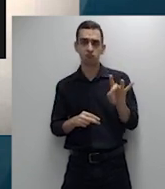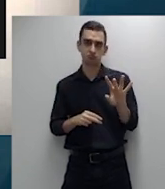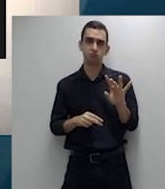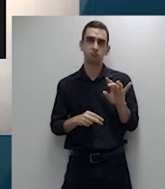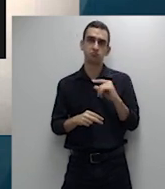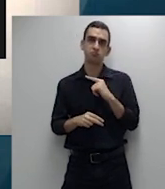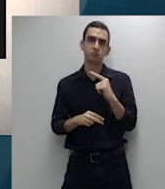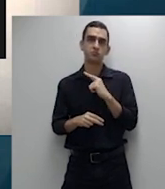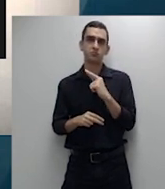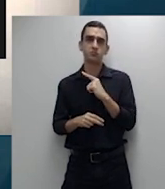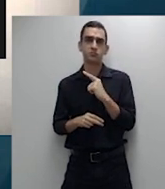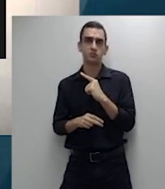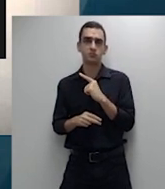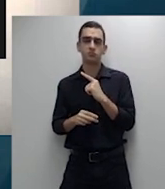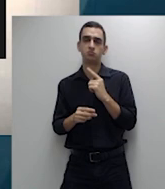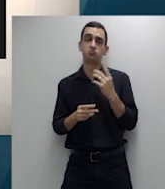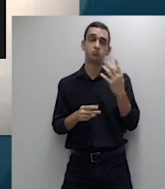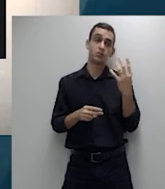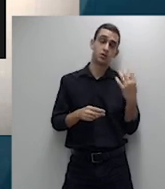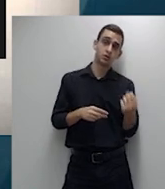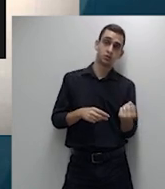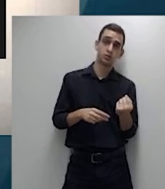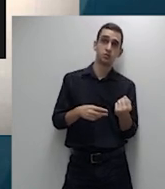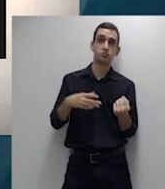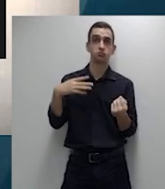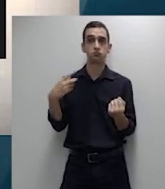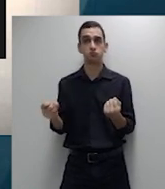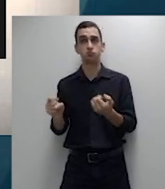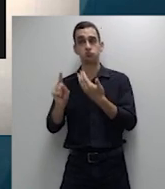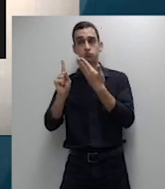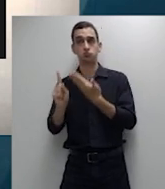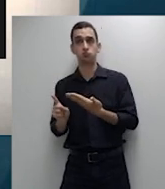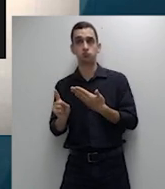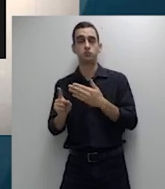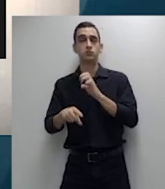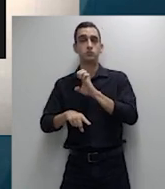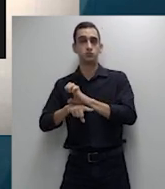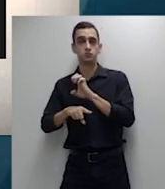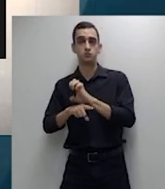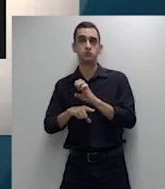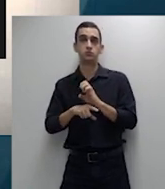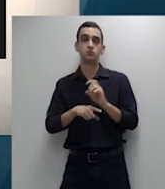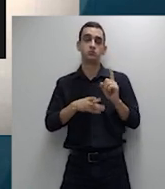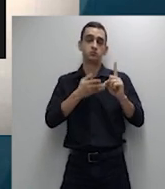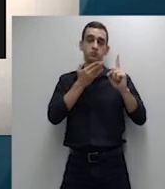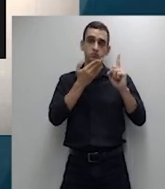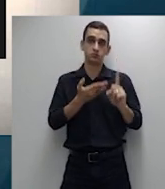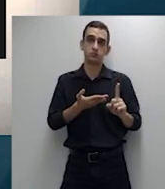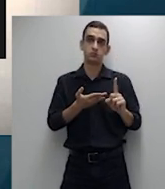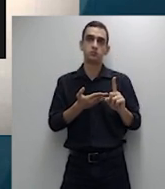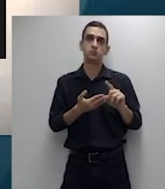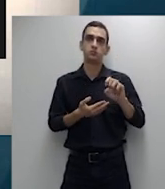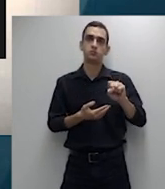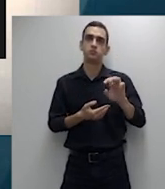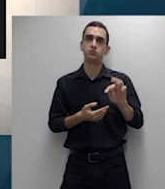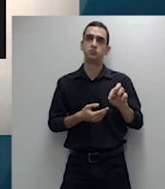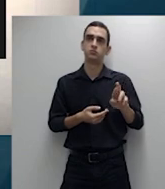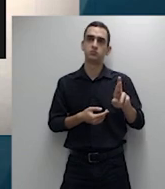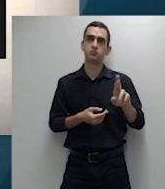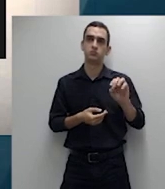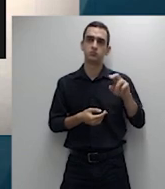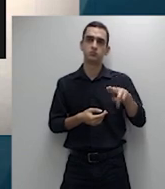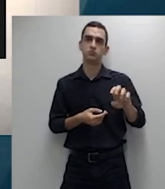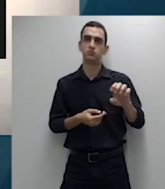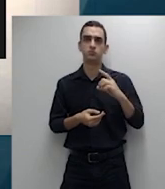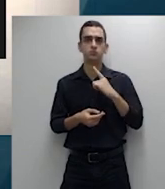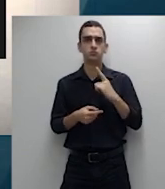daria esse provimento ao recurso Estado do Rio de Janeiro de pontos no sentido em ordem arbitrar